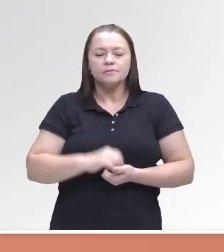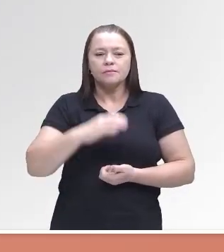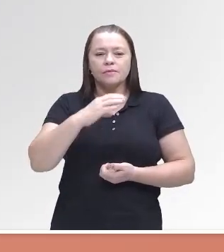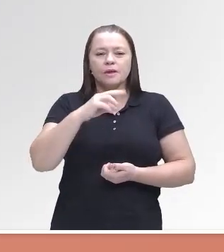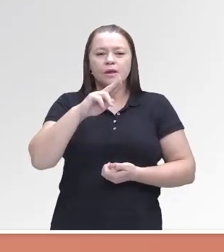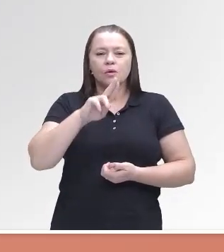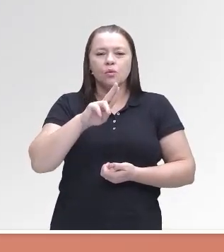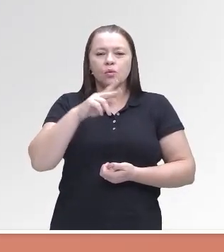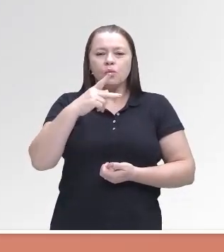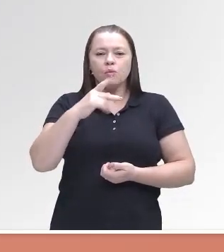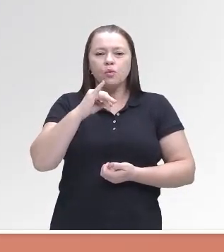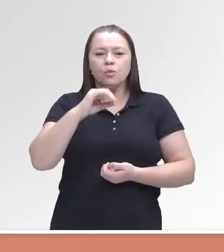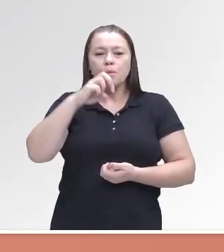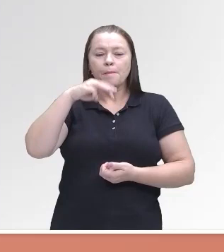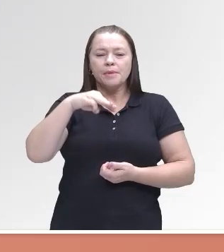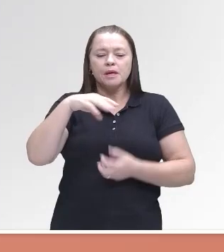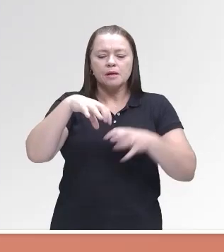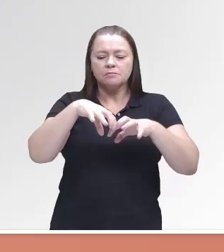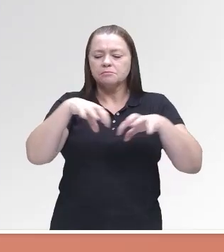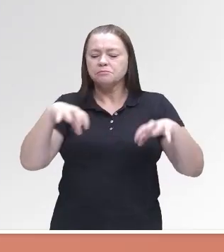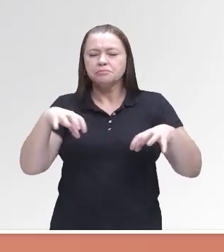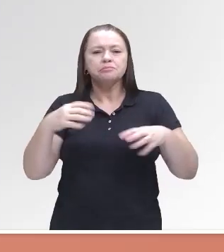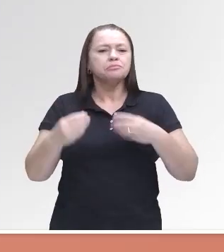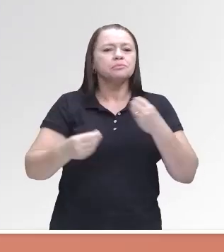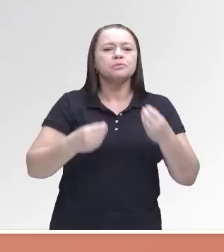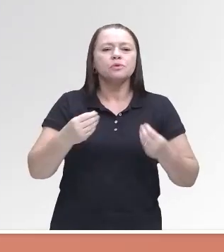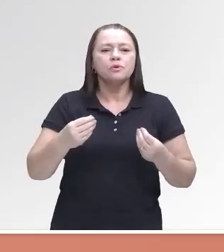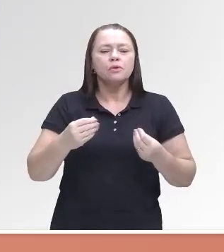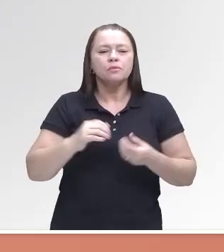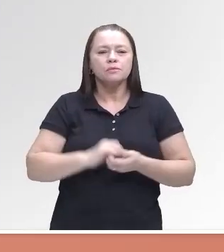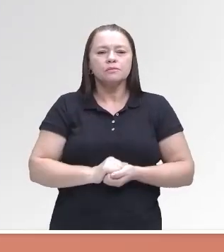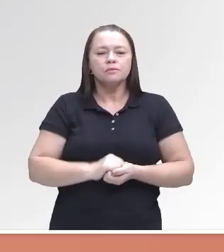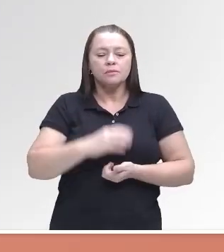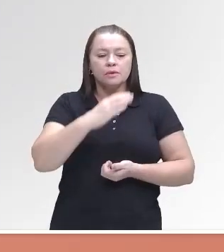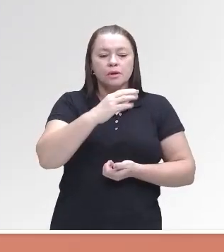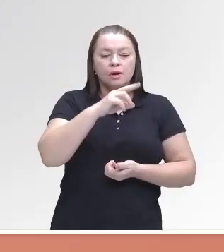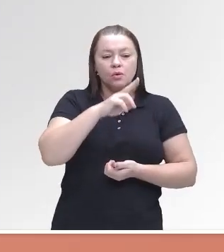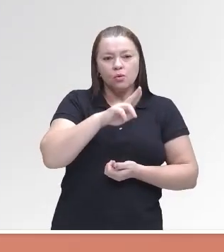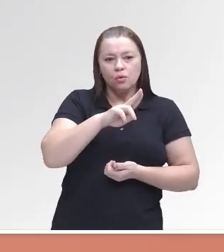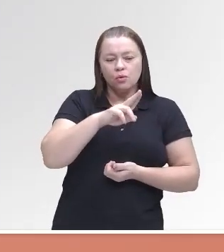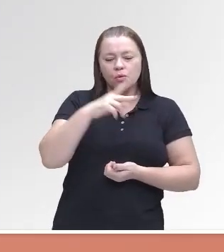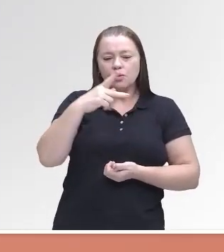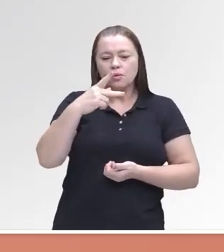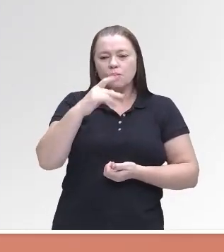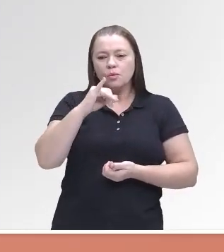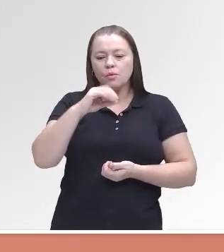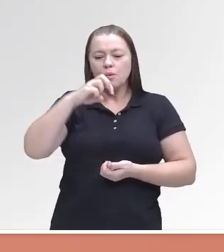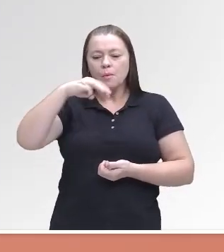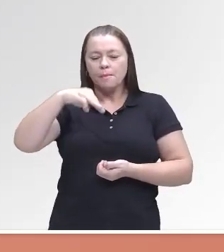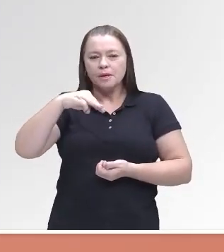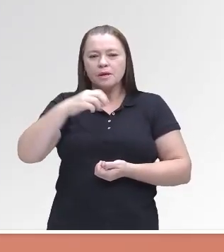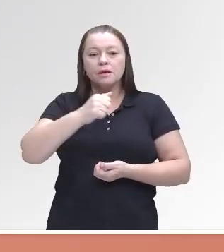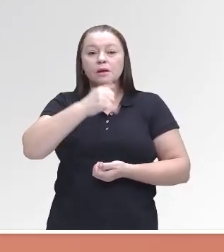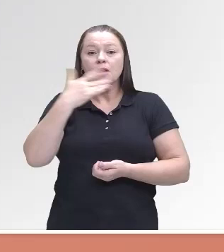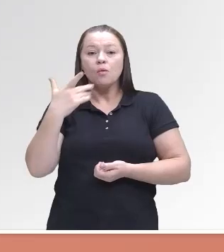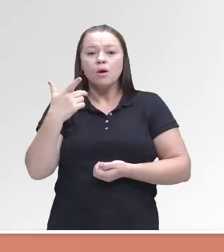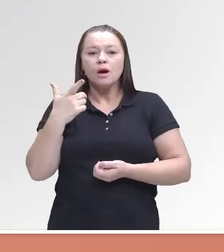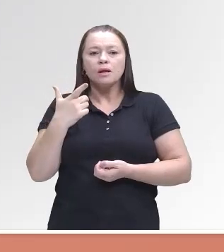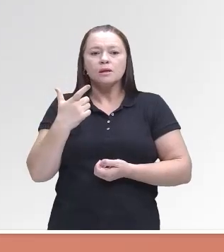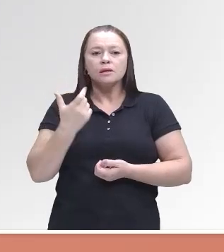Cupim. Na separação, cupim. Muito bem. Quantas sílabas?